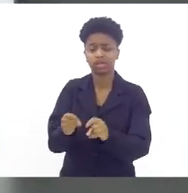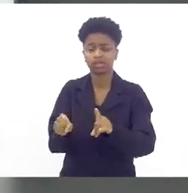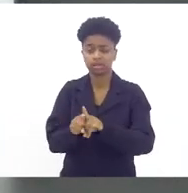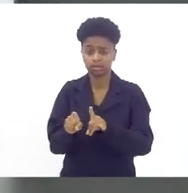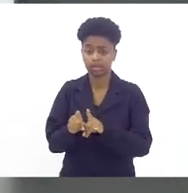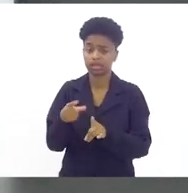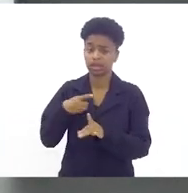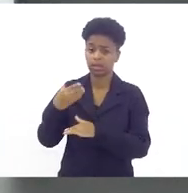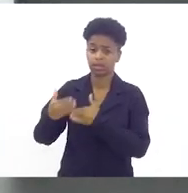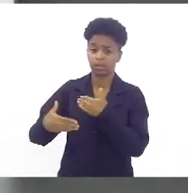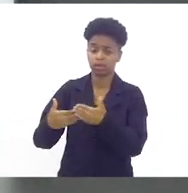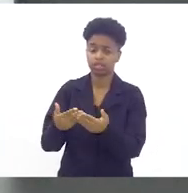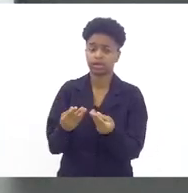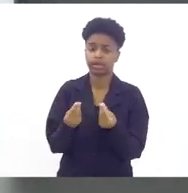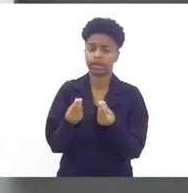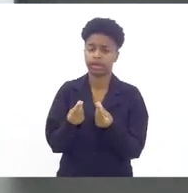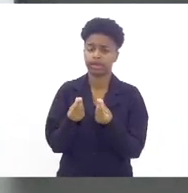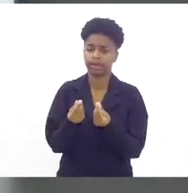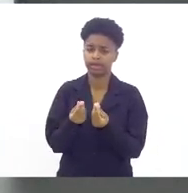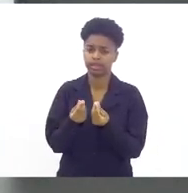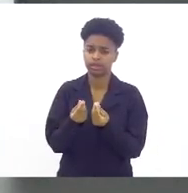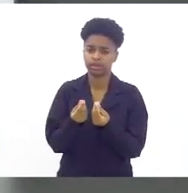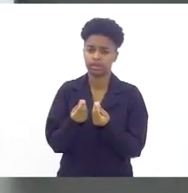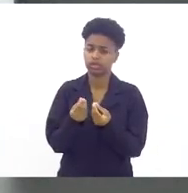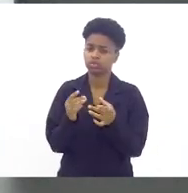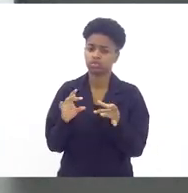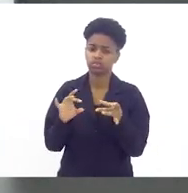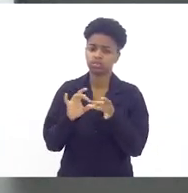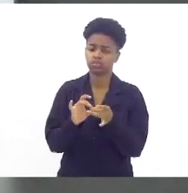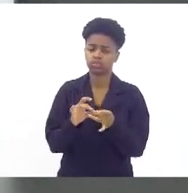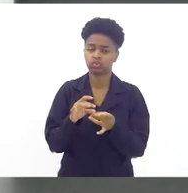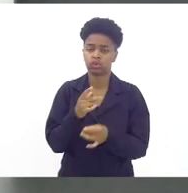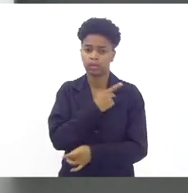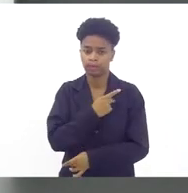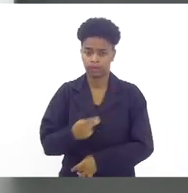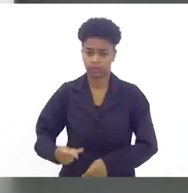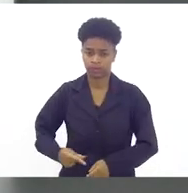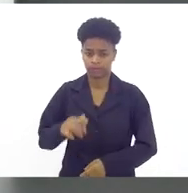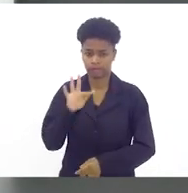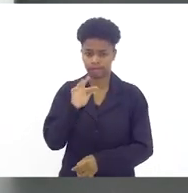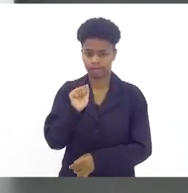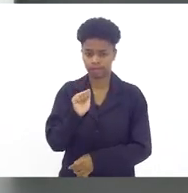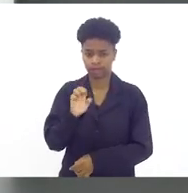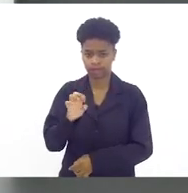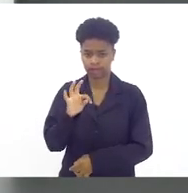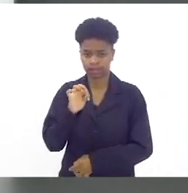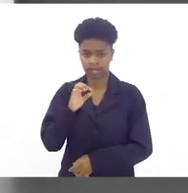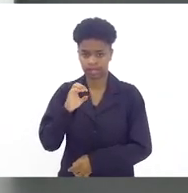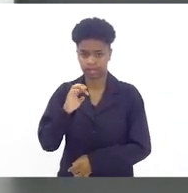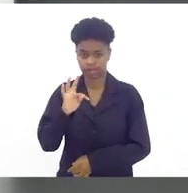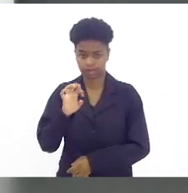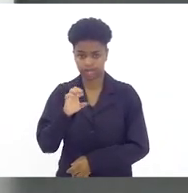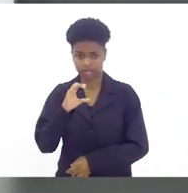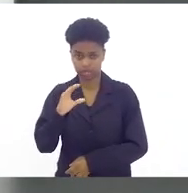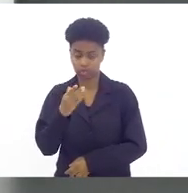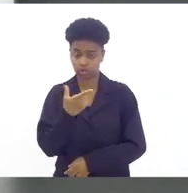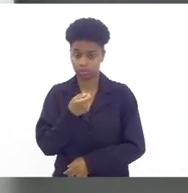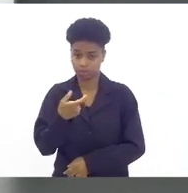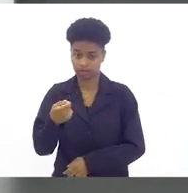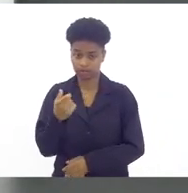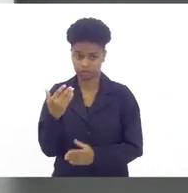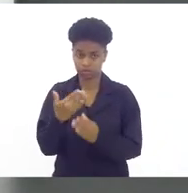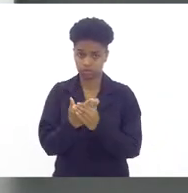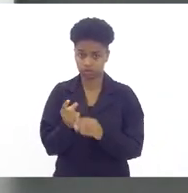através conjuntamente Qual a presidência da Faetec em 2020 e até hoje não